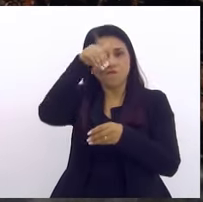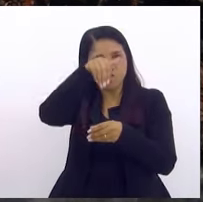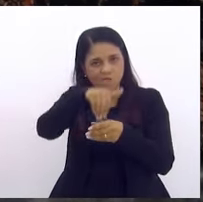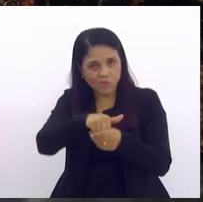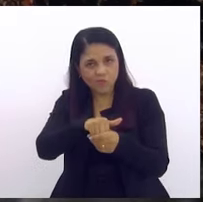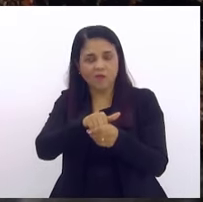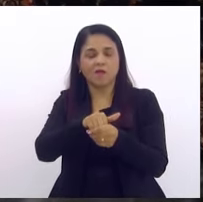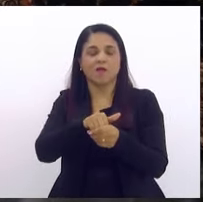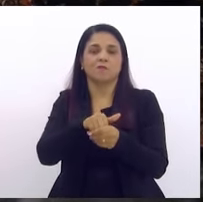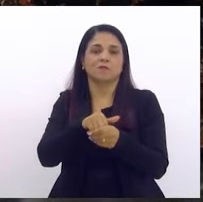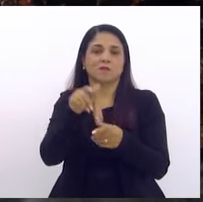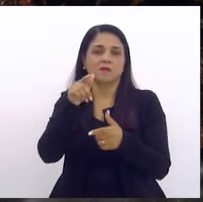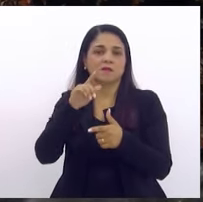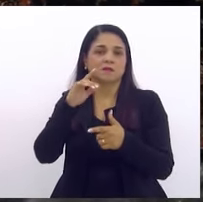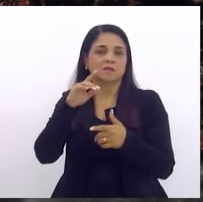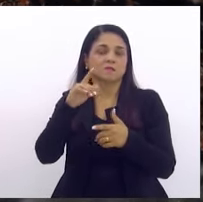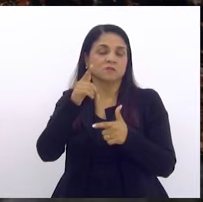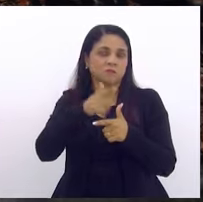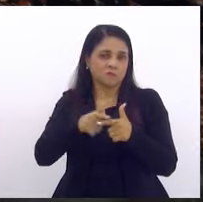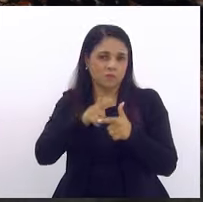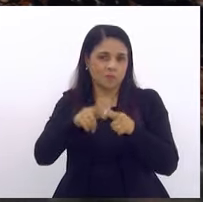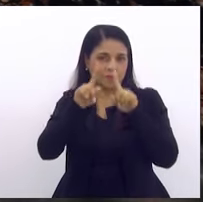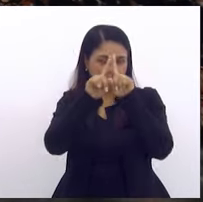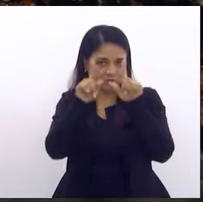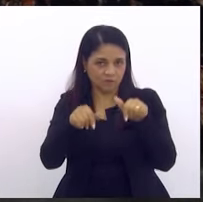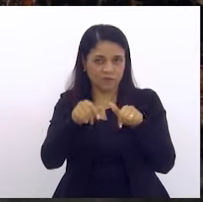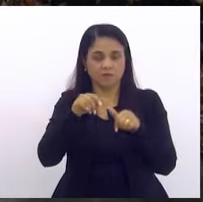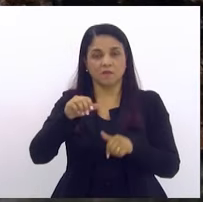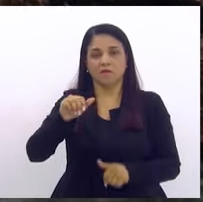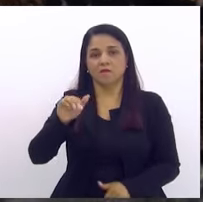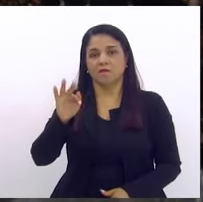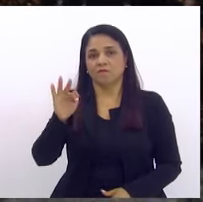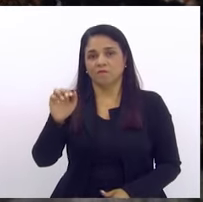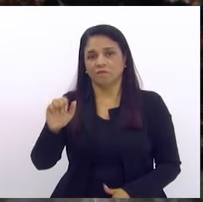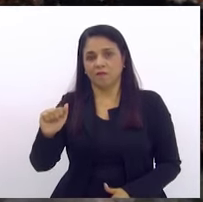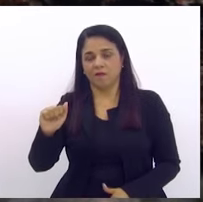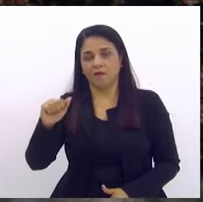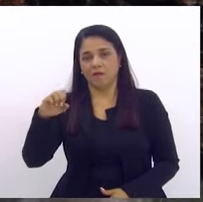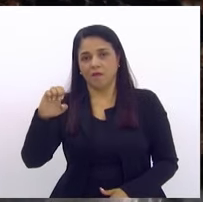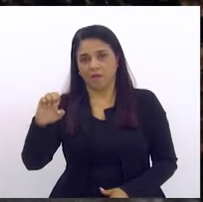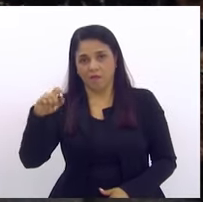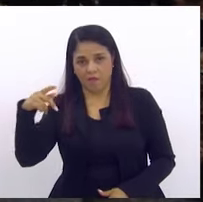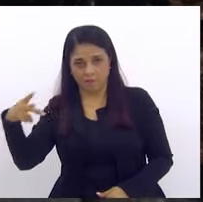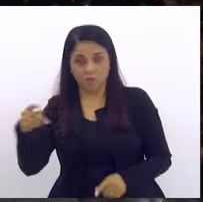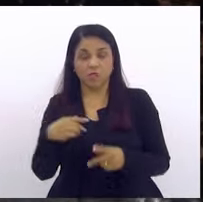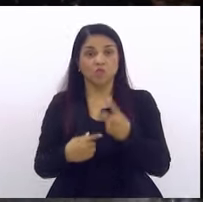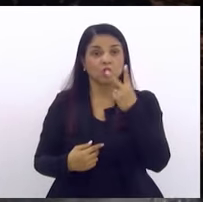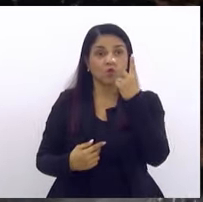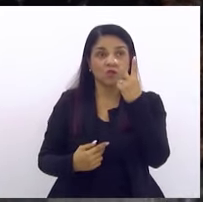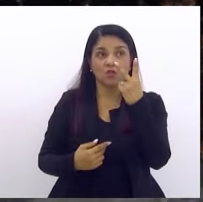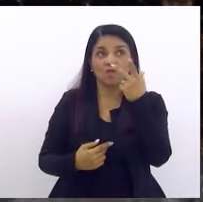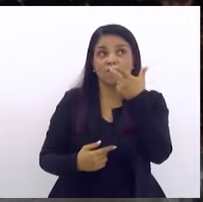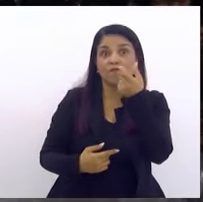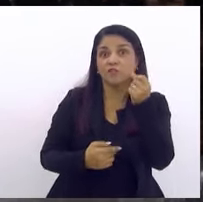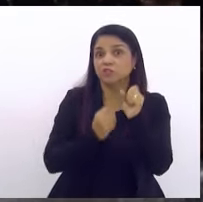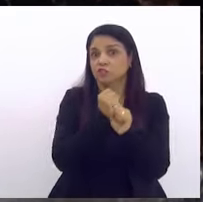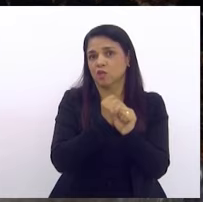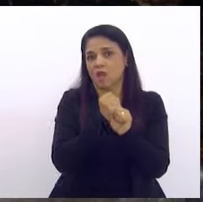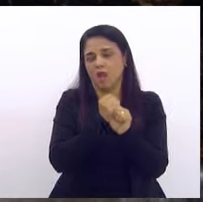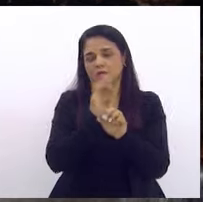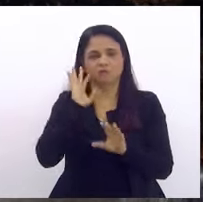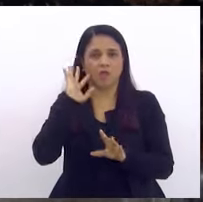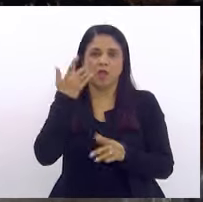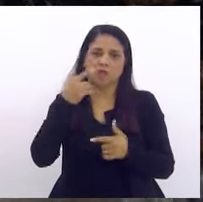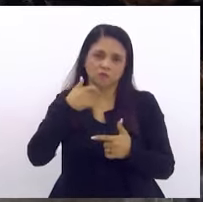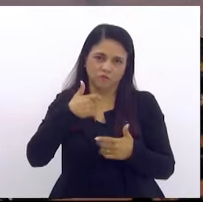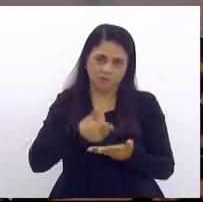essa situação dos funcionários da FAEP, que está há mais de duas décadas, seja, enfim, resolvido. Conte